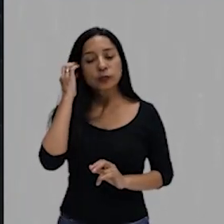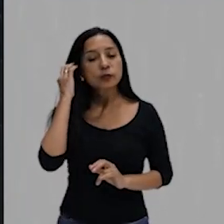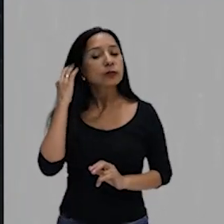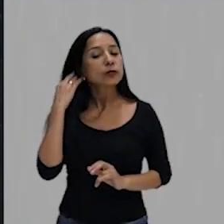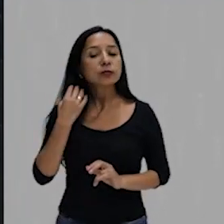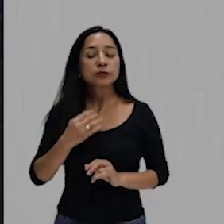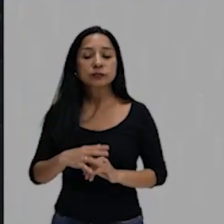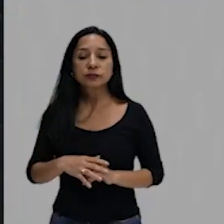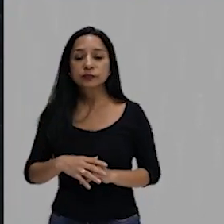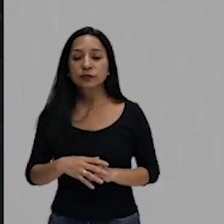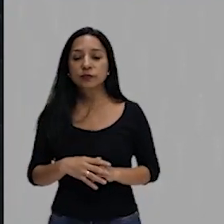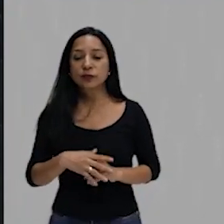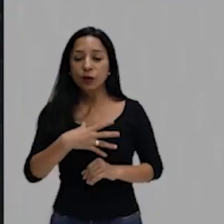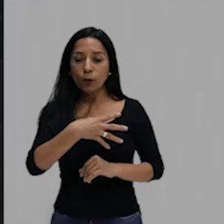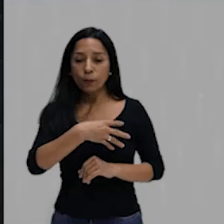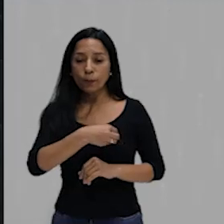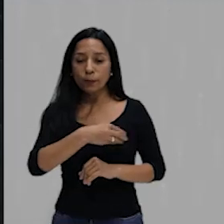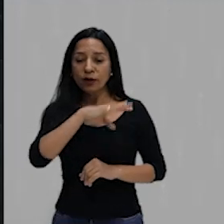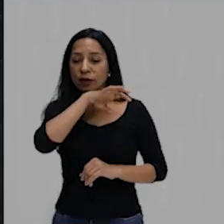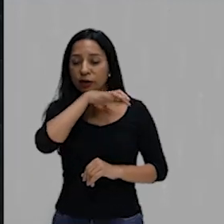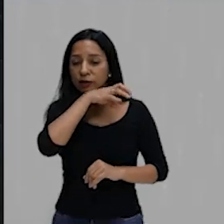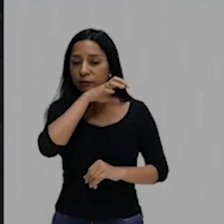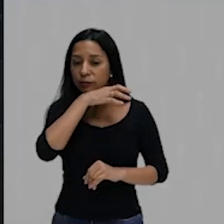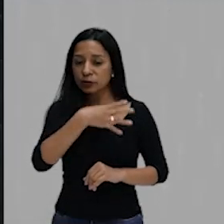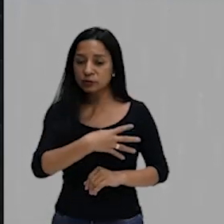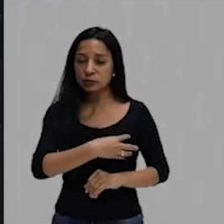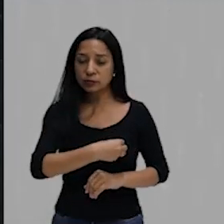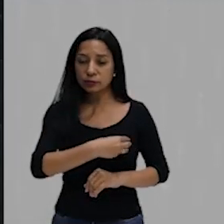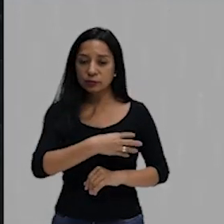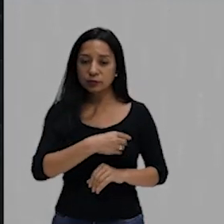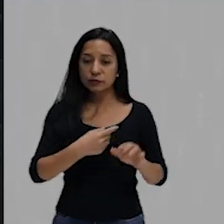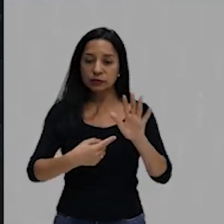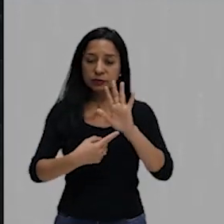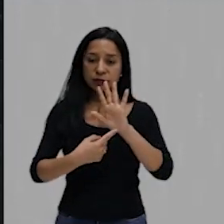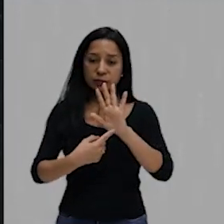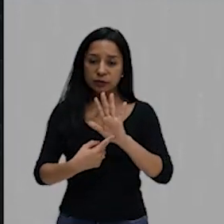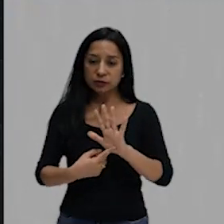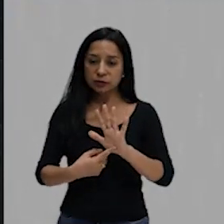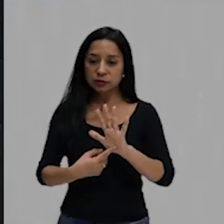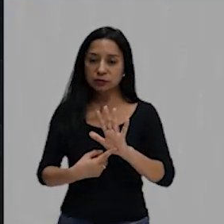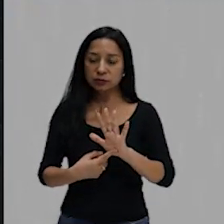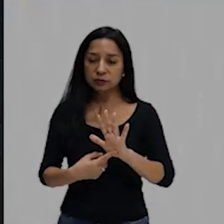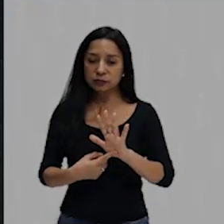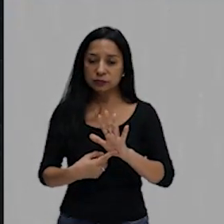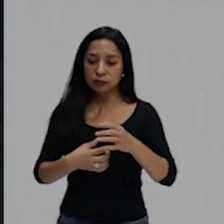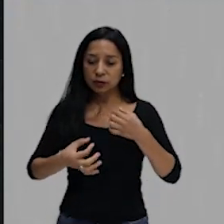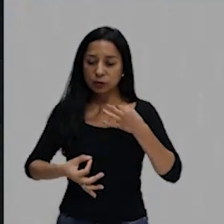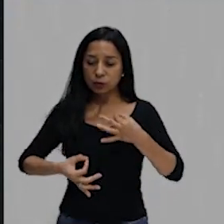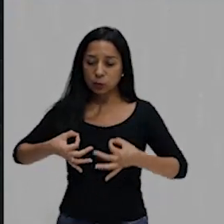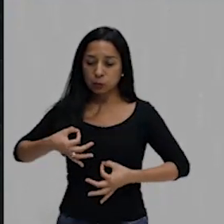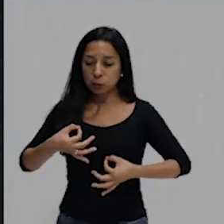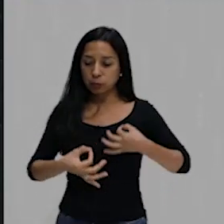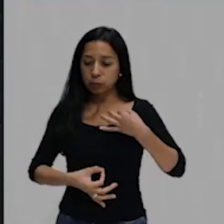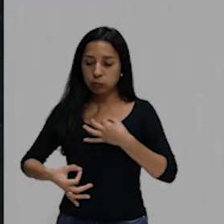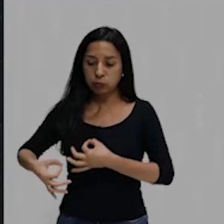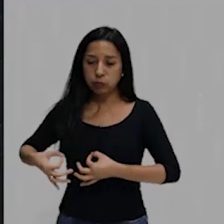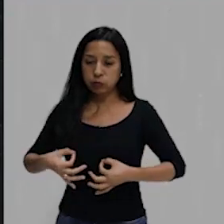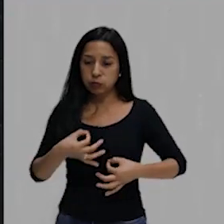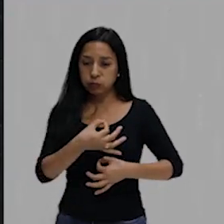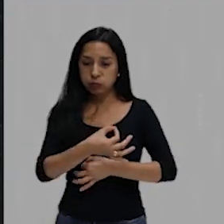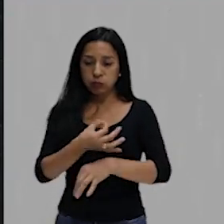Os mamíferos, vocês sabem que alguns deles apresentam ali, tem animais malhados, né? São aqueles animais que têm